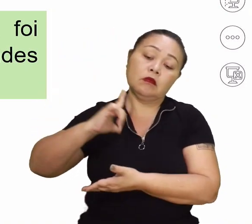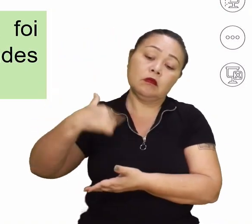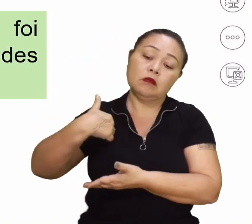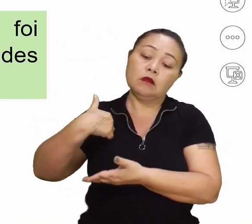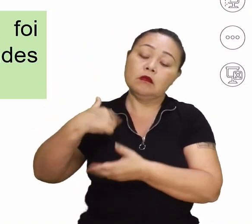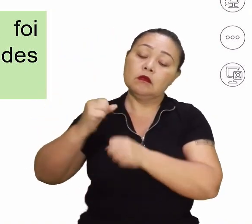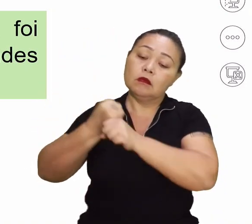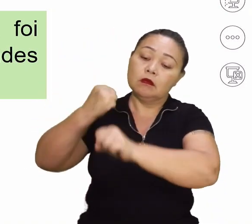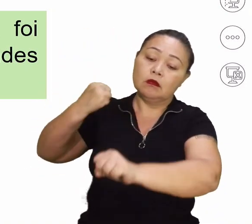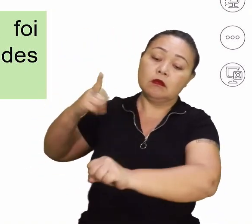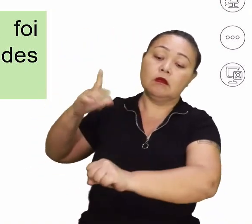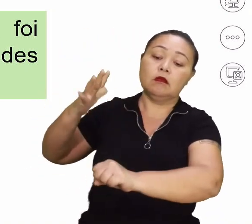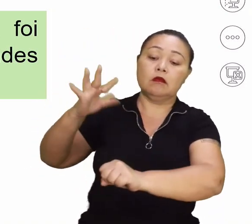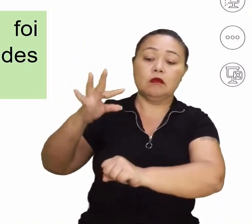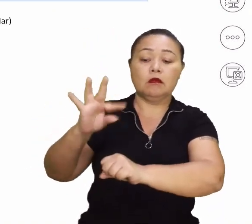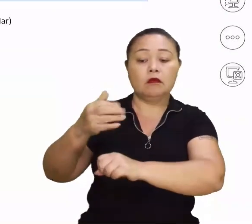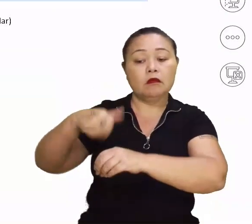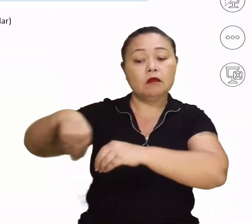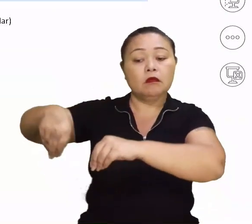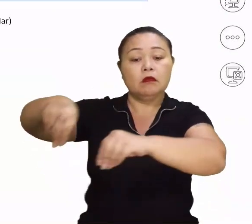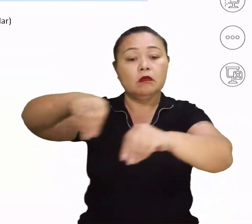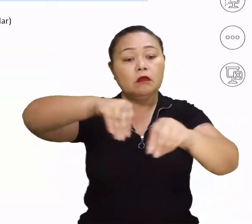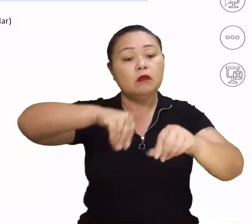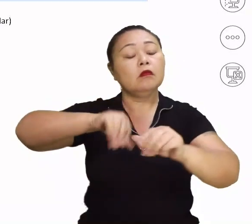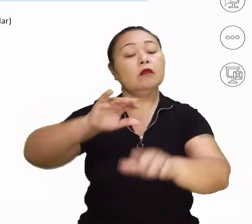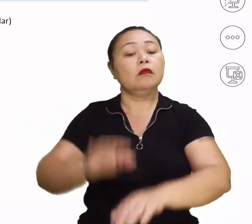grandes extensões de terra.